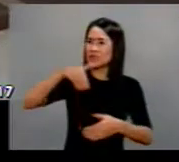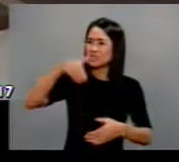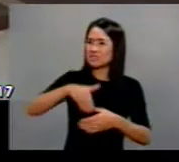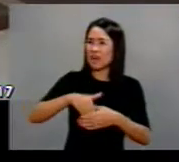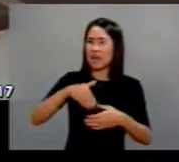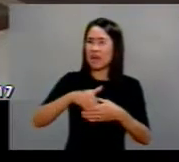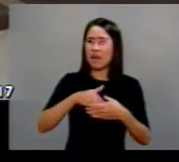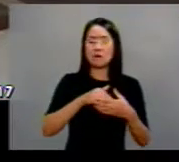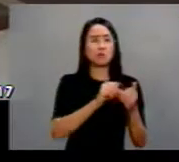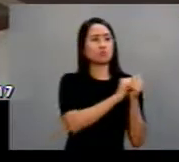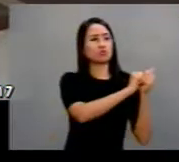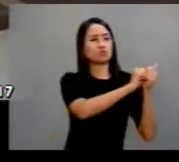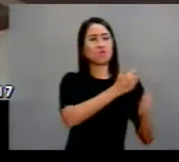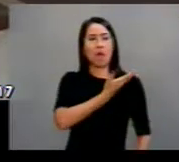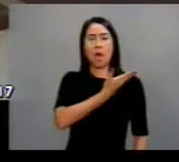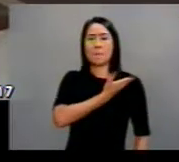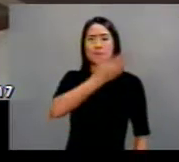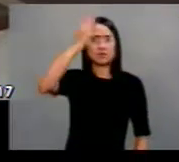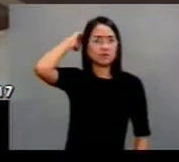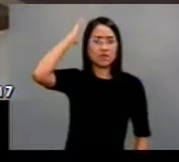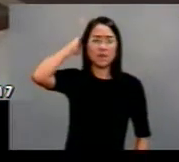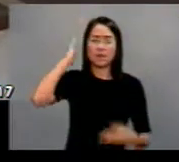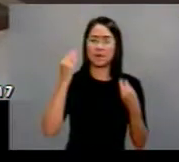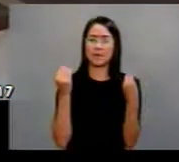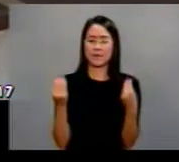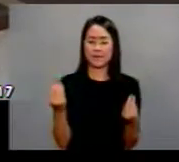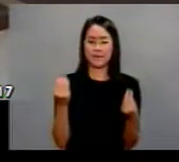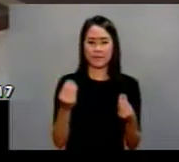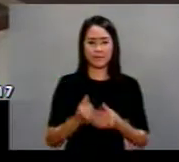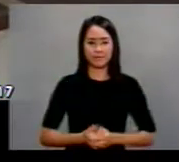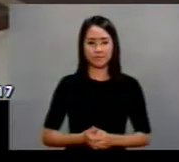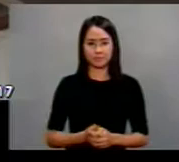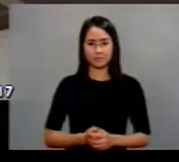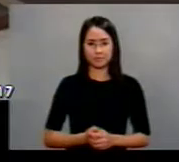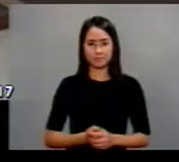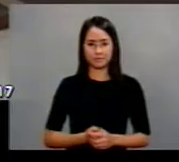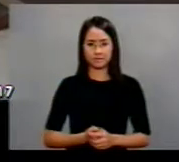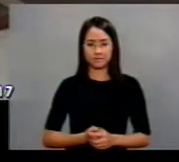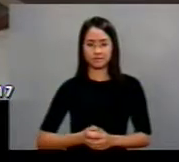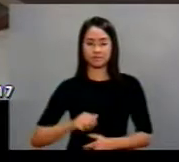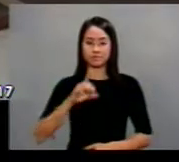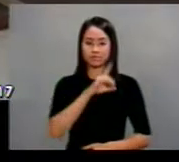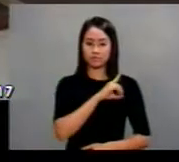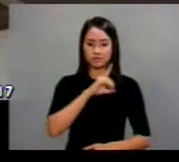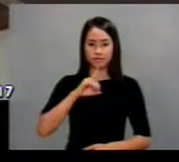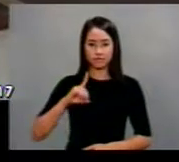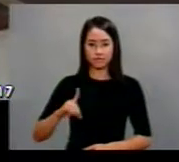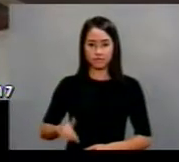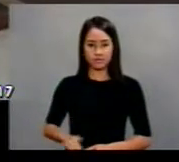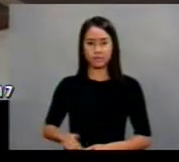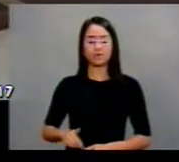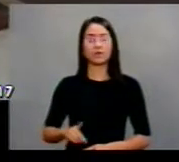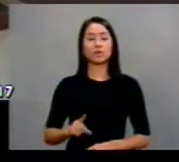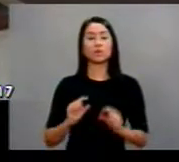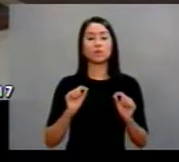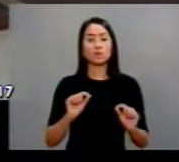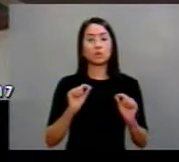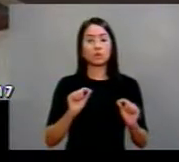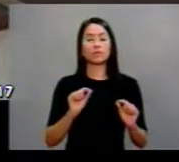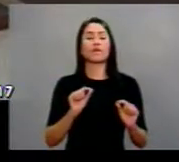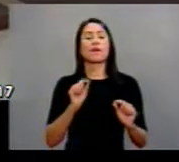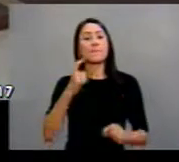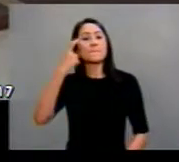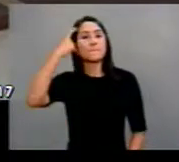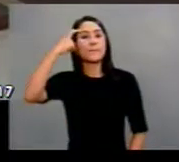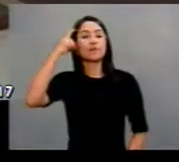entre o poder econômico e o poder político no Brasil. Os deputados vinculados ao mercado financeiro,